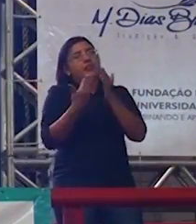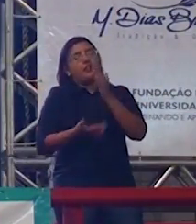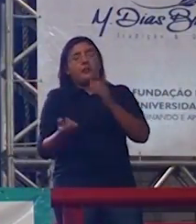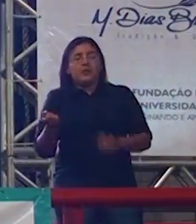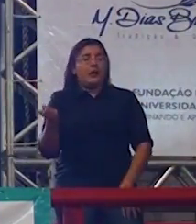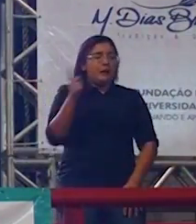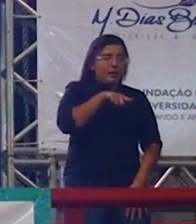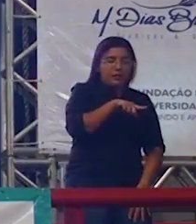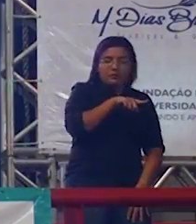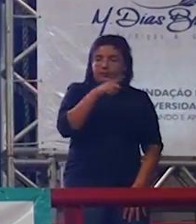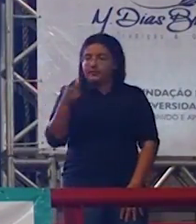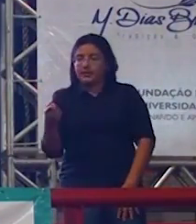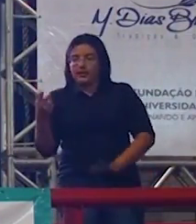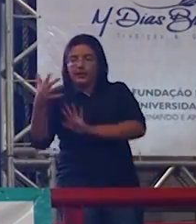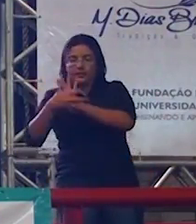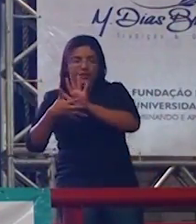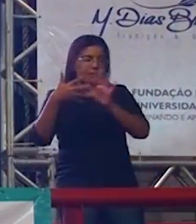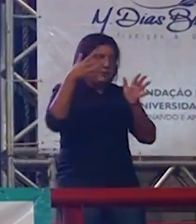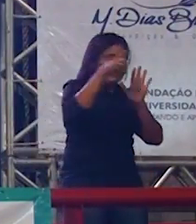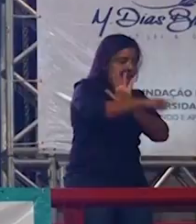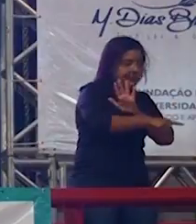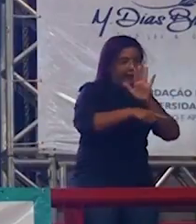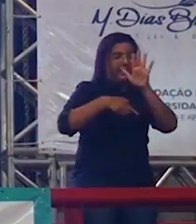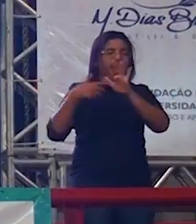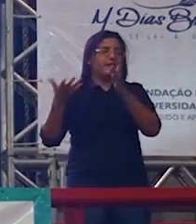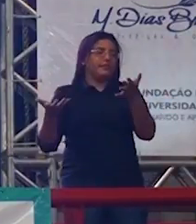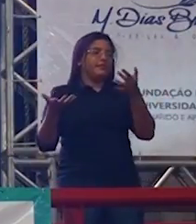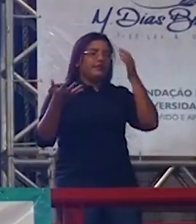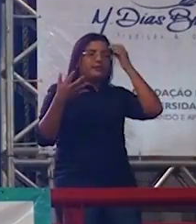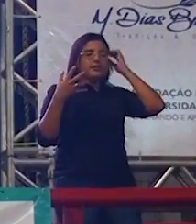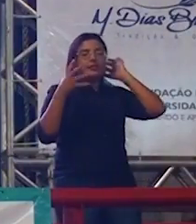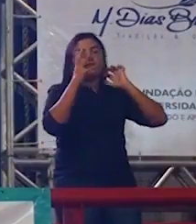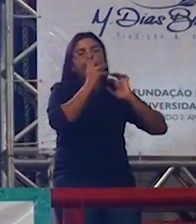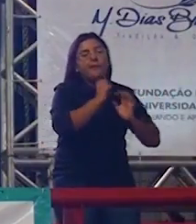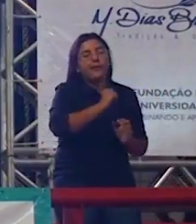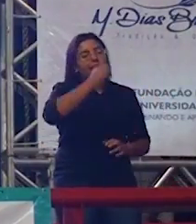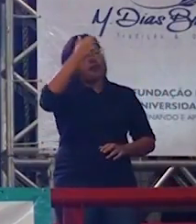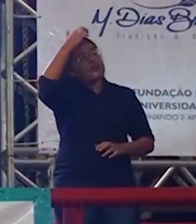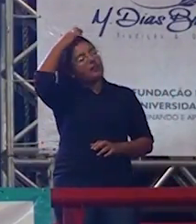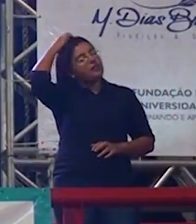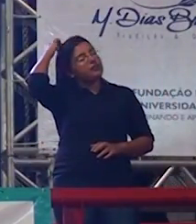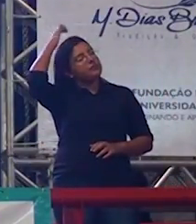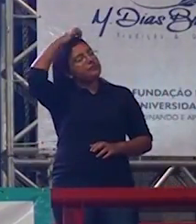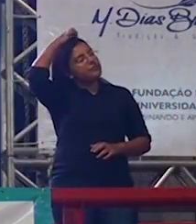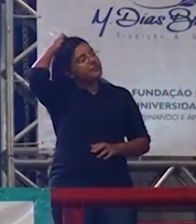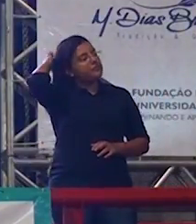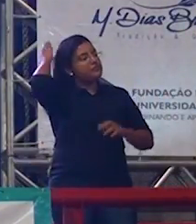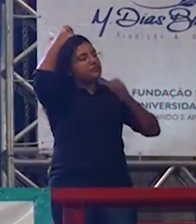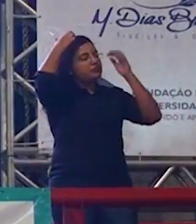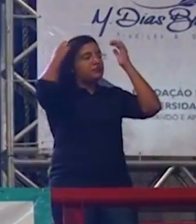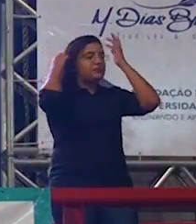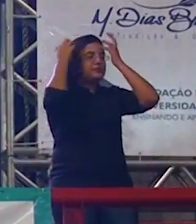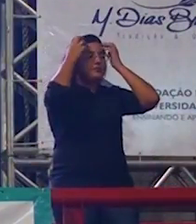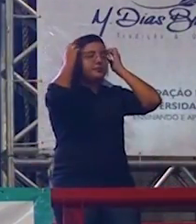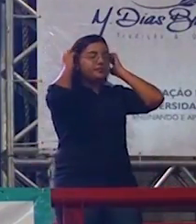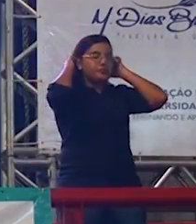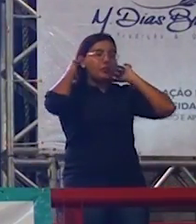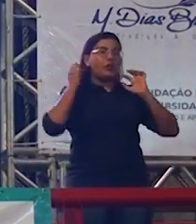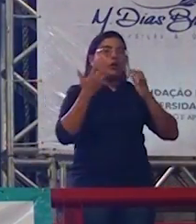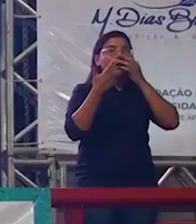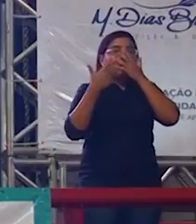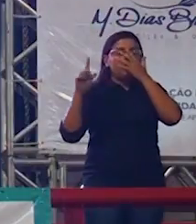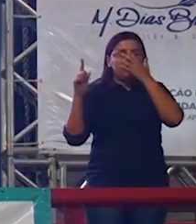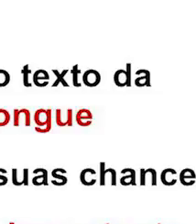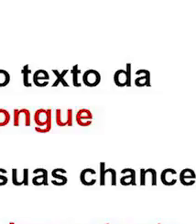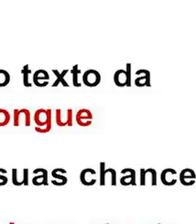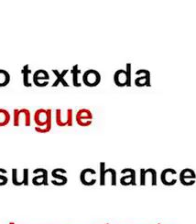ping-pong, texto, pergunta, e você não tem tempo para fazer isso. Outra coisa, nunca